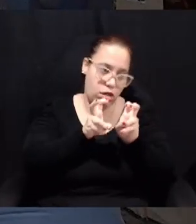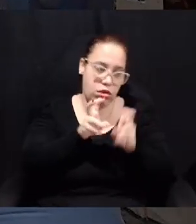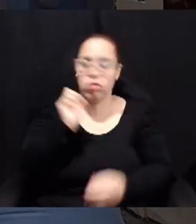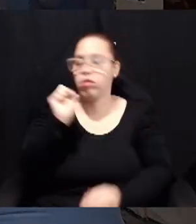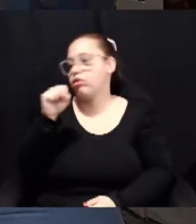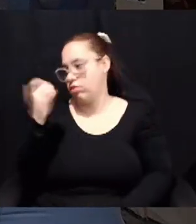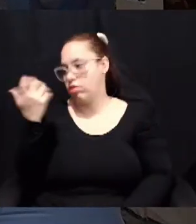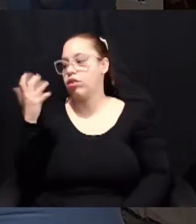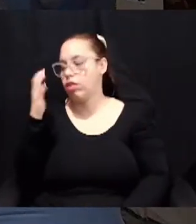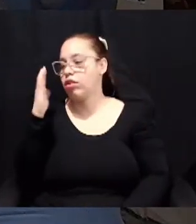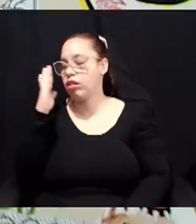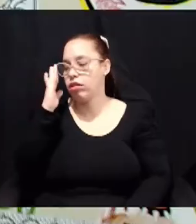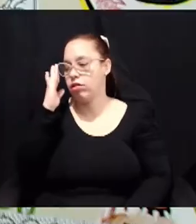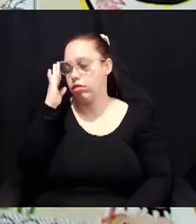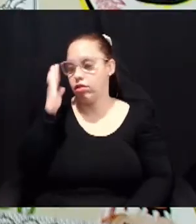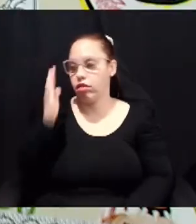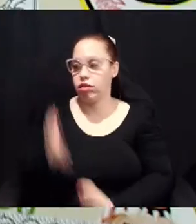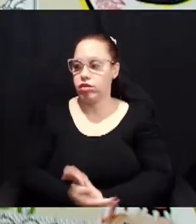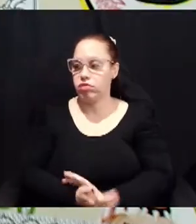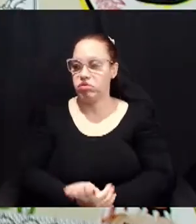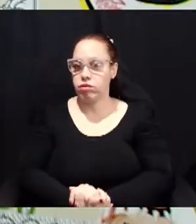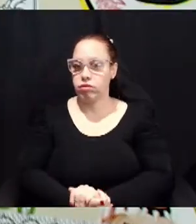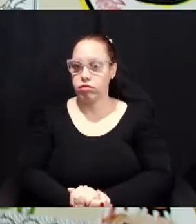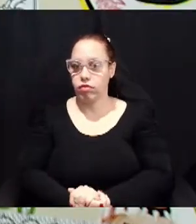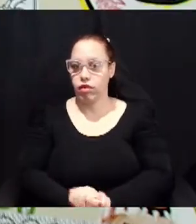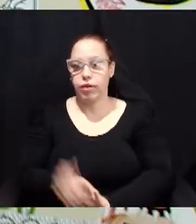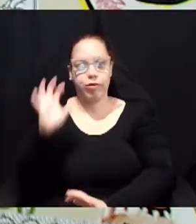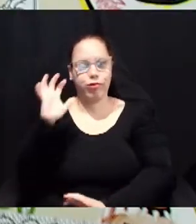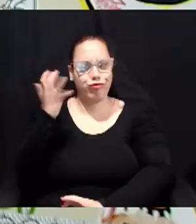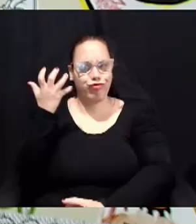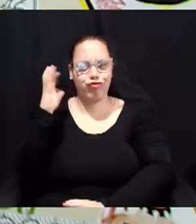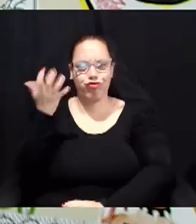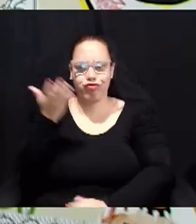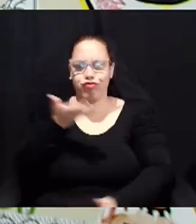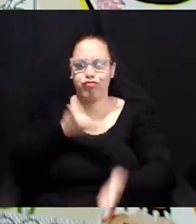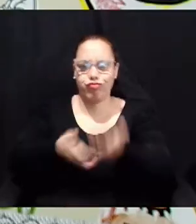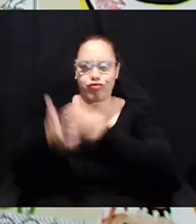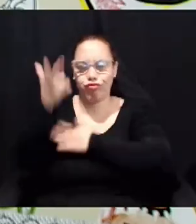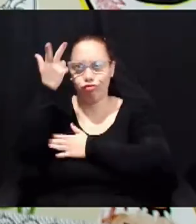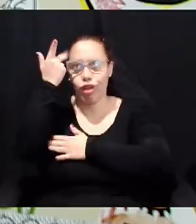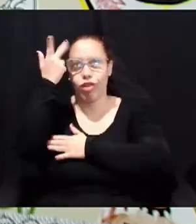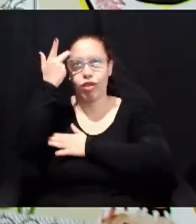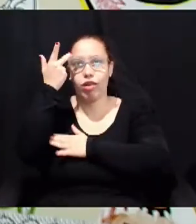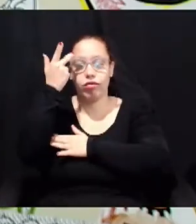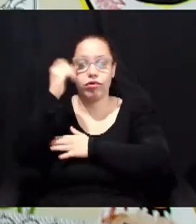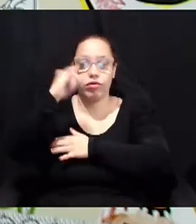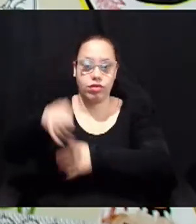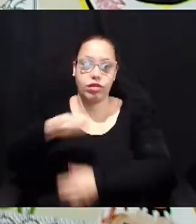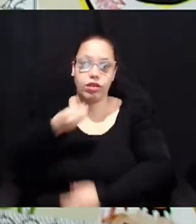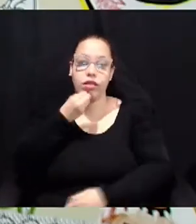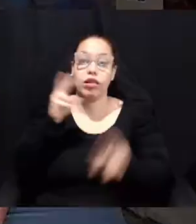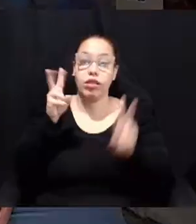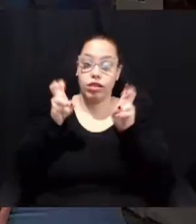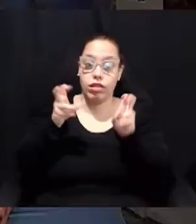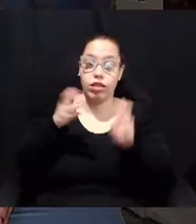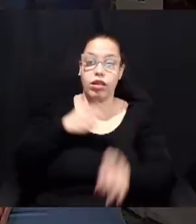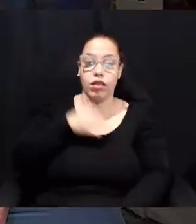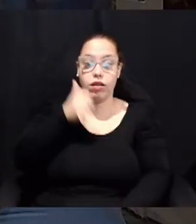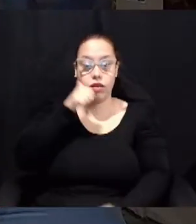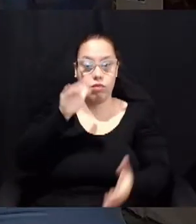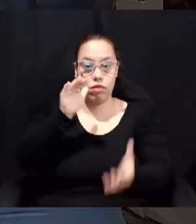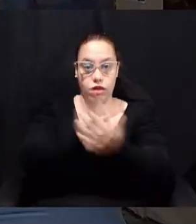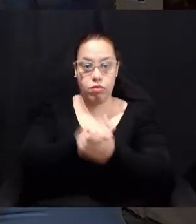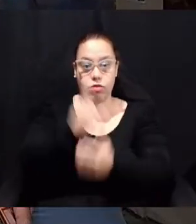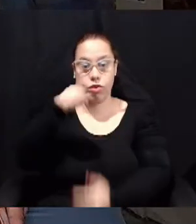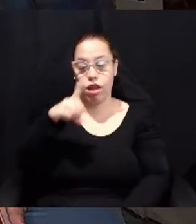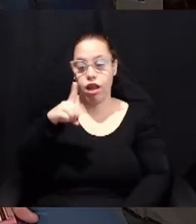bastante e vai acontecendo de forma orgânica. Inclusive, aproveitando que a gente está falando desse tema, a minha esposa é doula. Então, ai, que